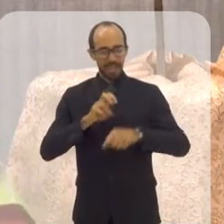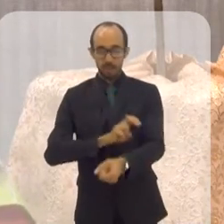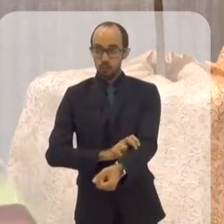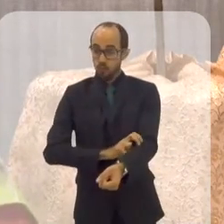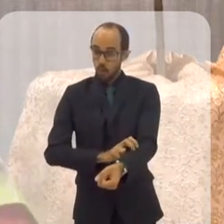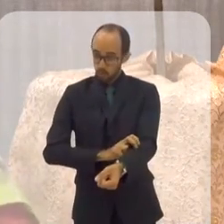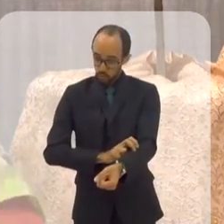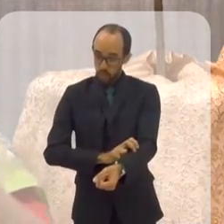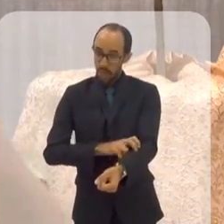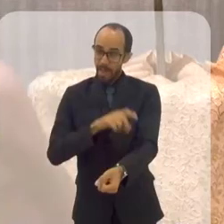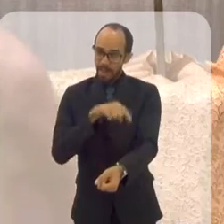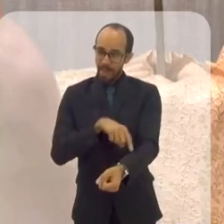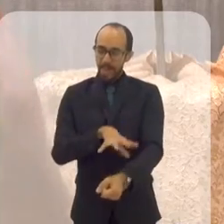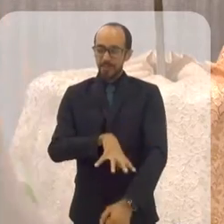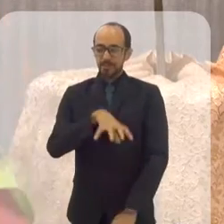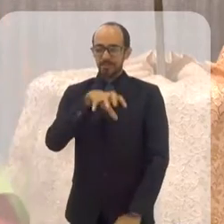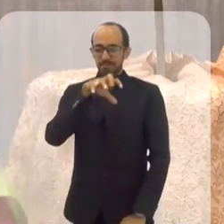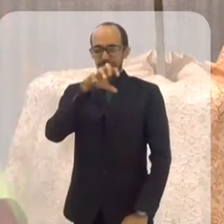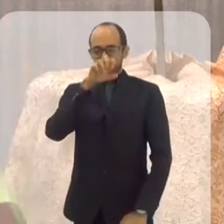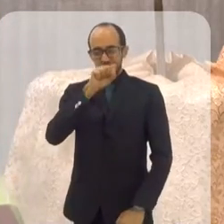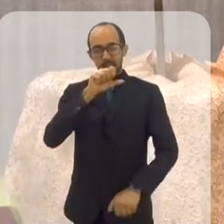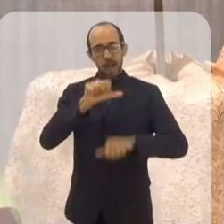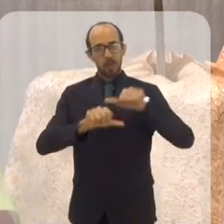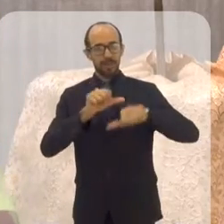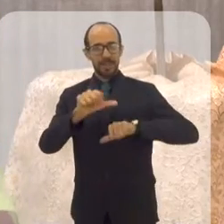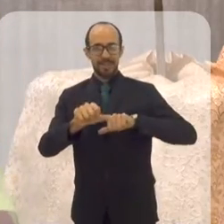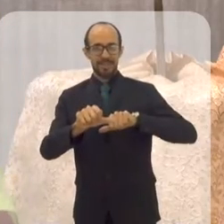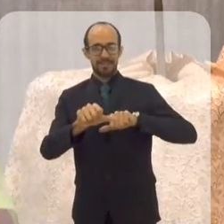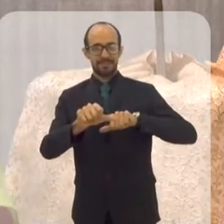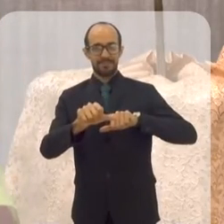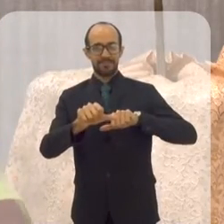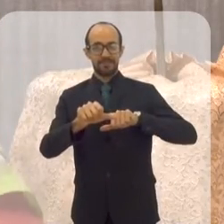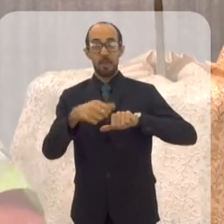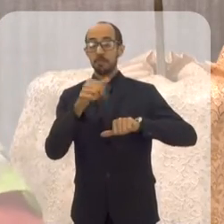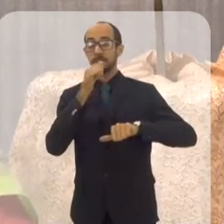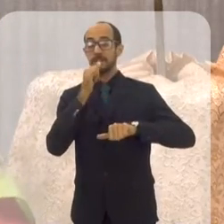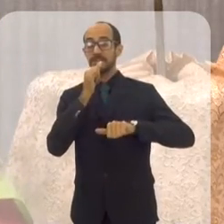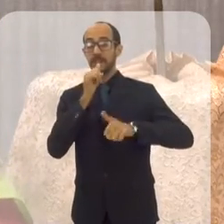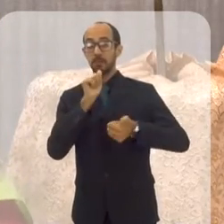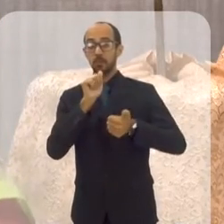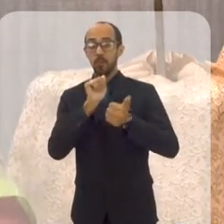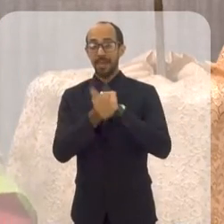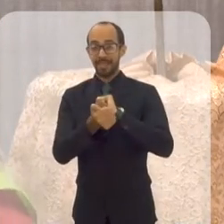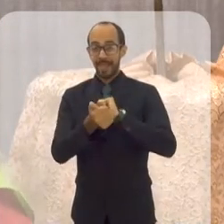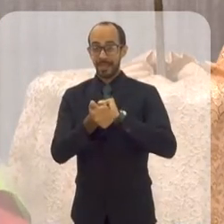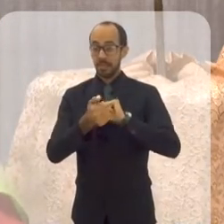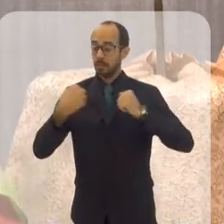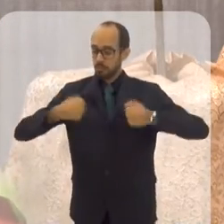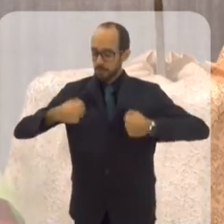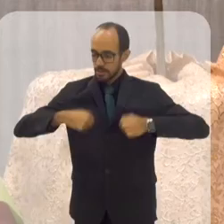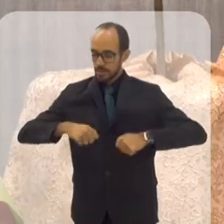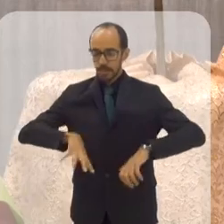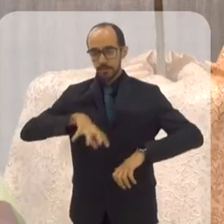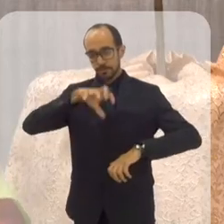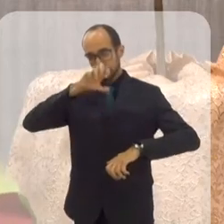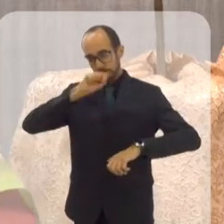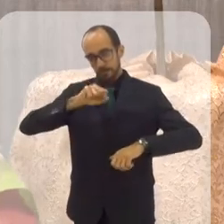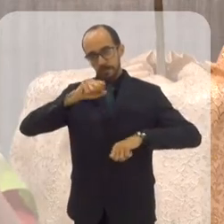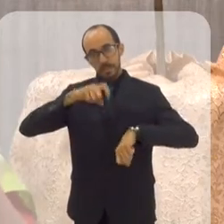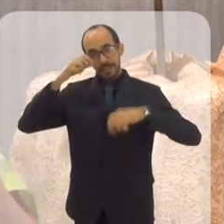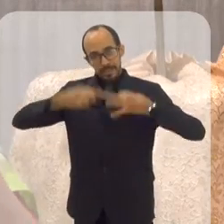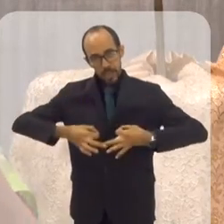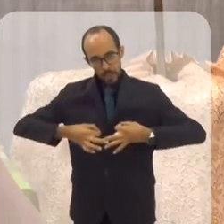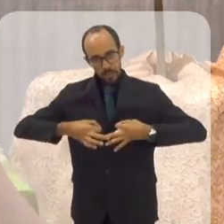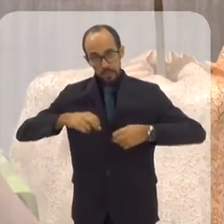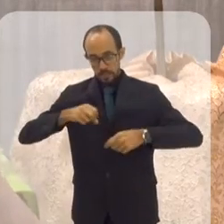tá tenso tá nervosa toda a respiração dela altera e por exemplo um atleta ele tem que ter uma respiração correta